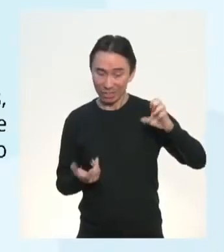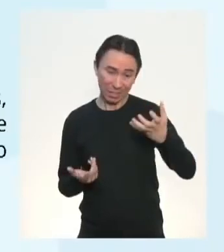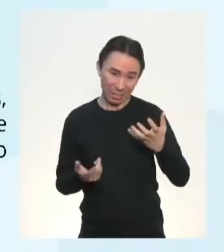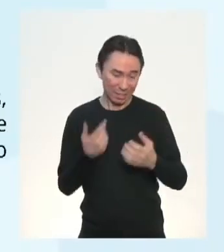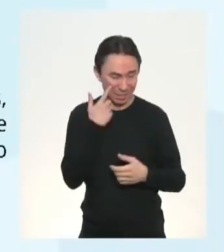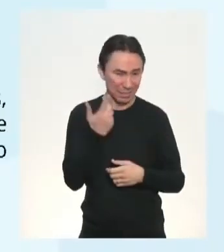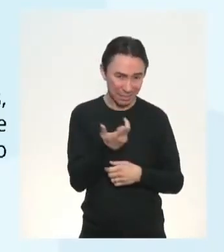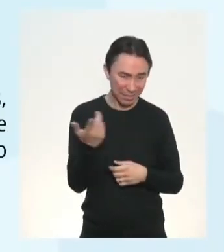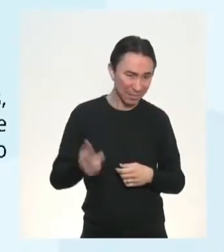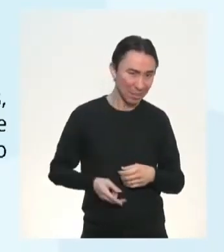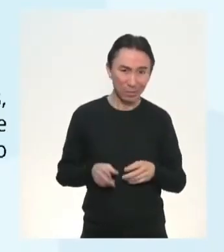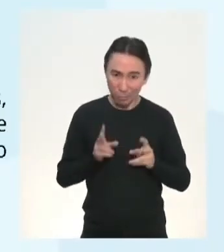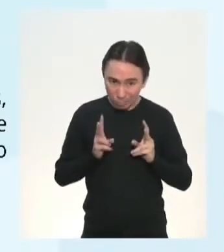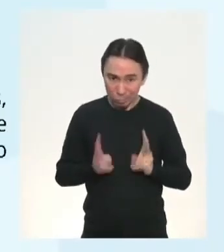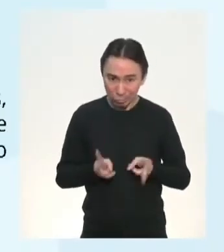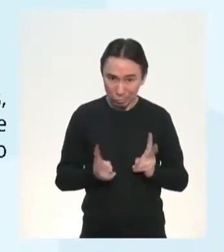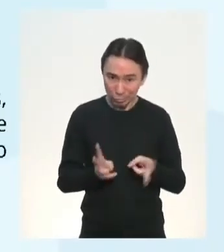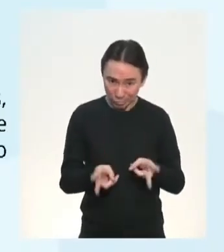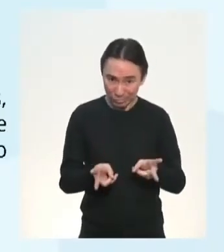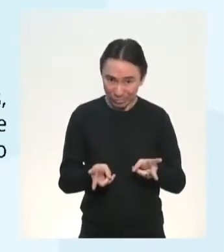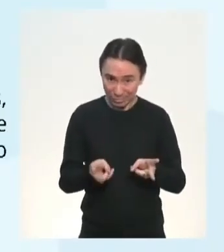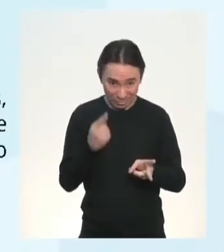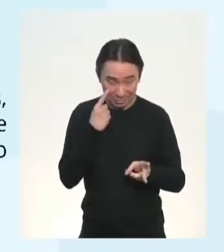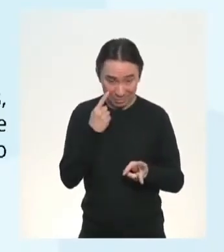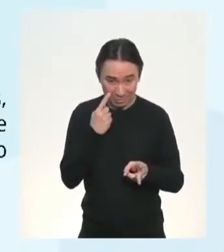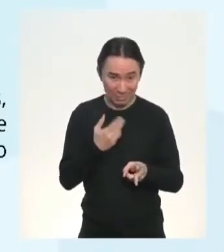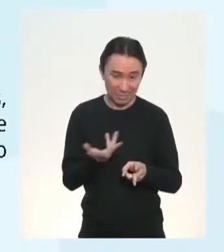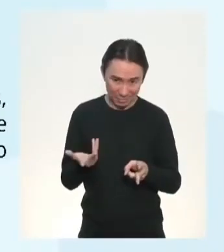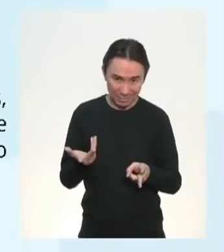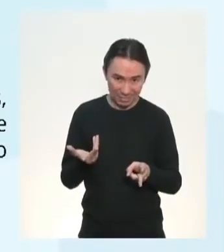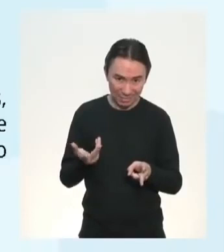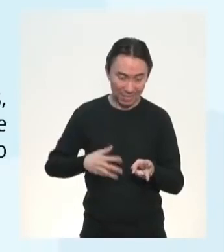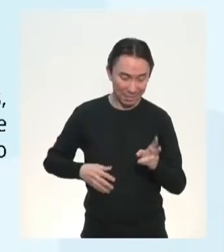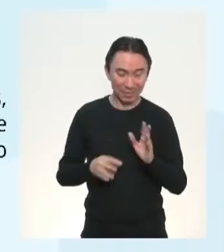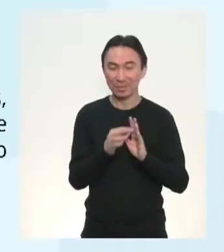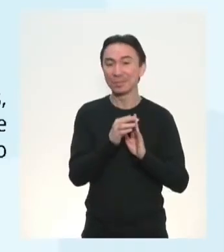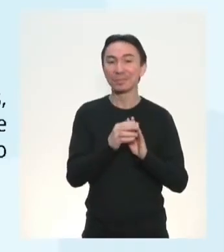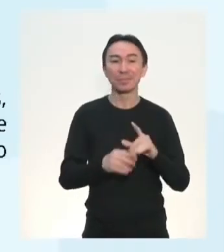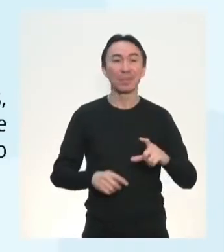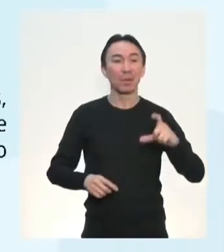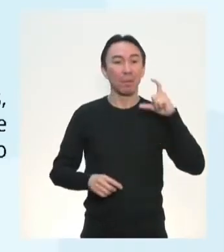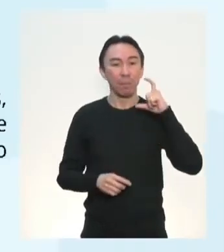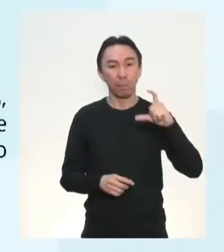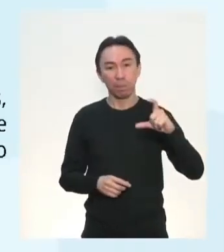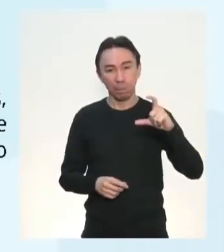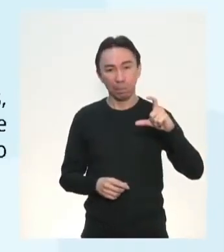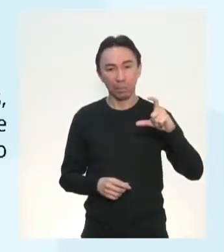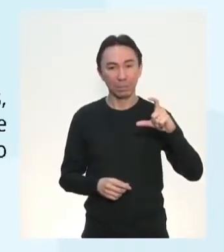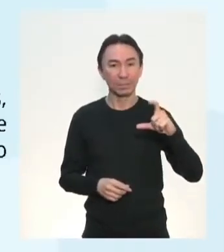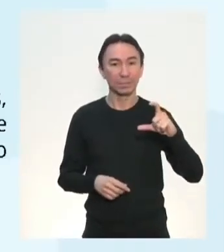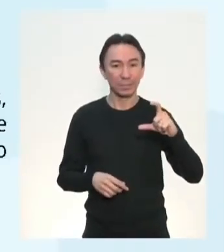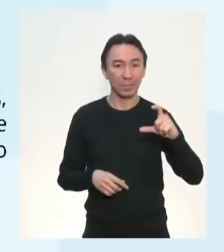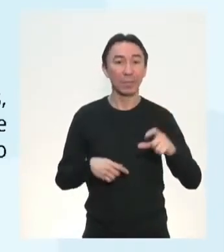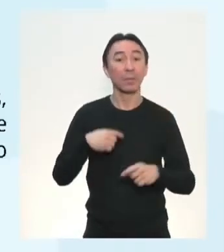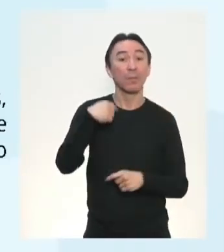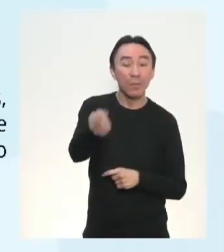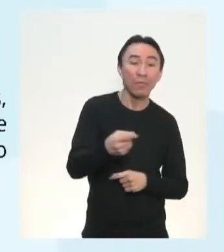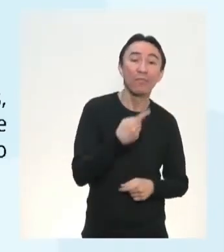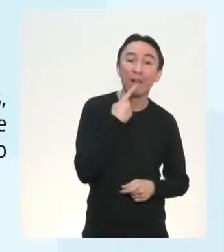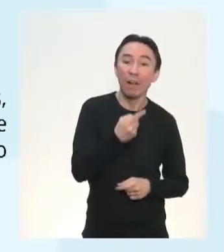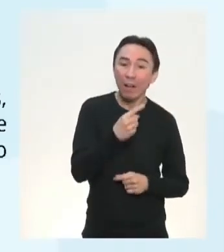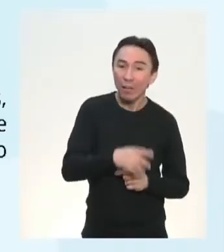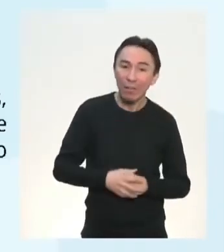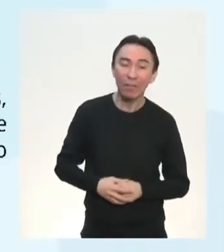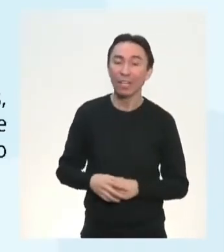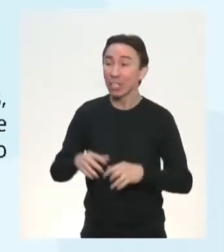aí, continuar desenvolvendo, melhor dizendo, o parágrafo, né? Ele retoma lá o número de eventos de precipitação, ou seja,